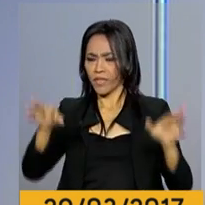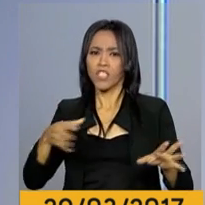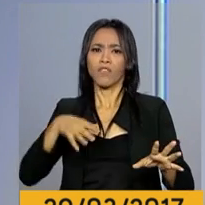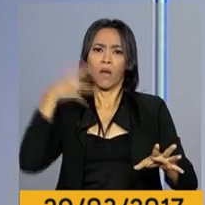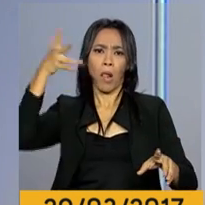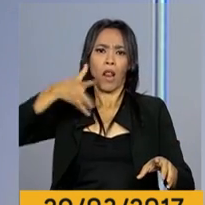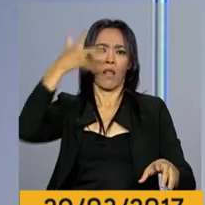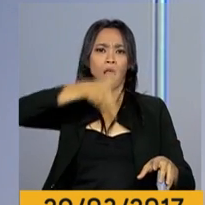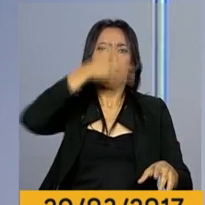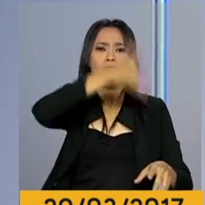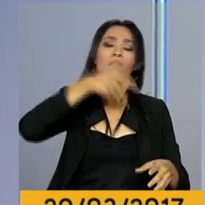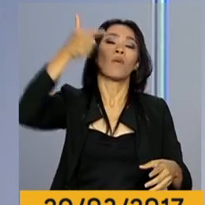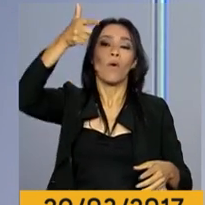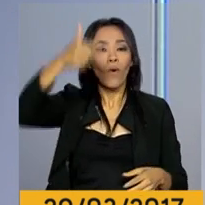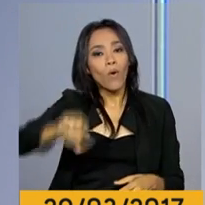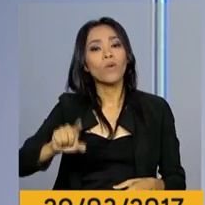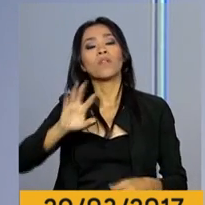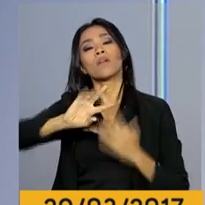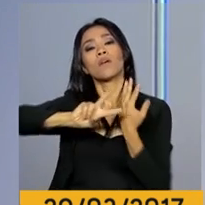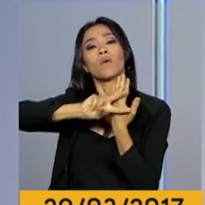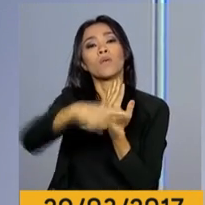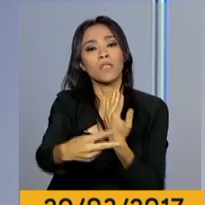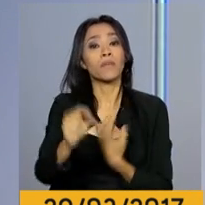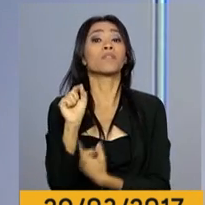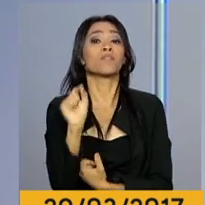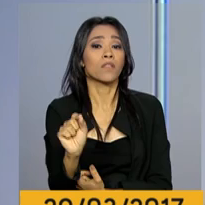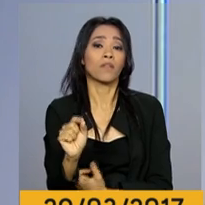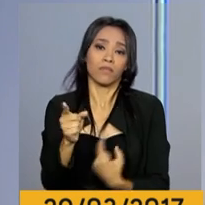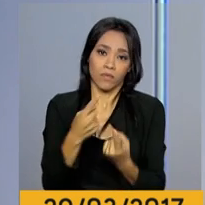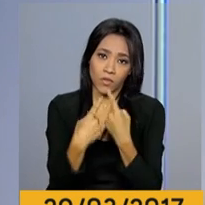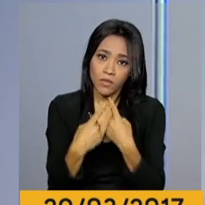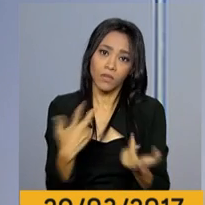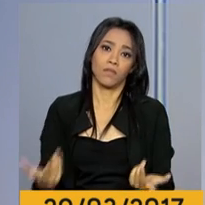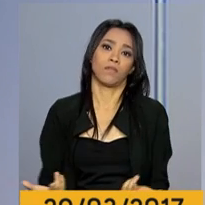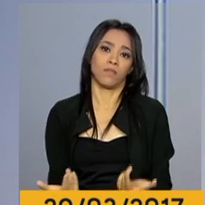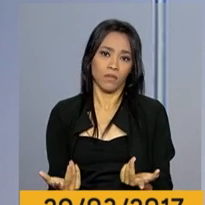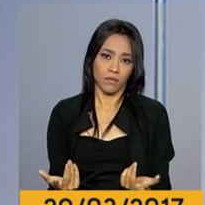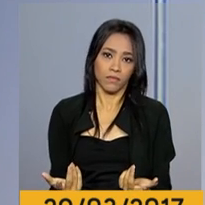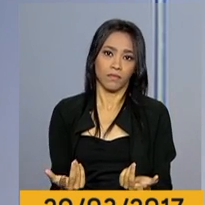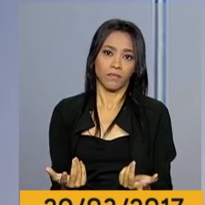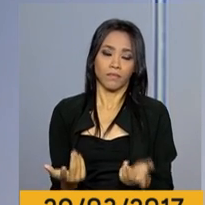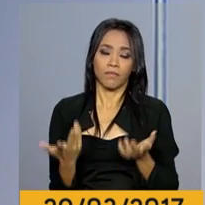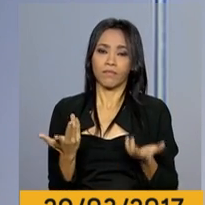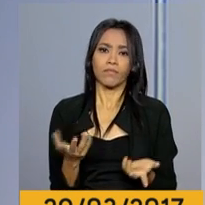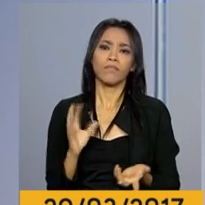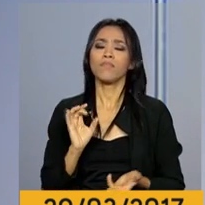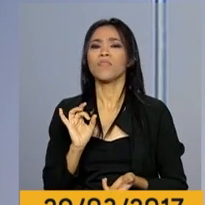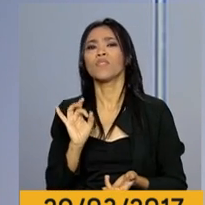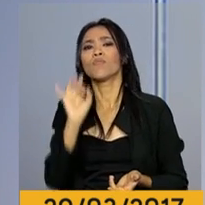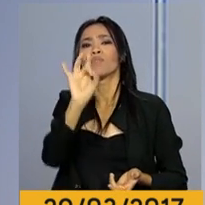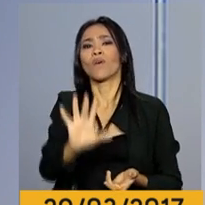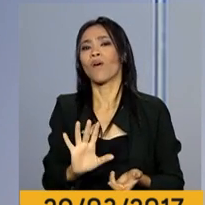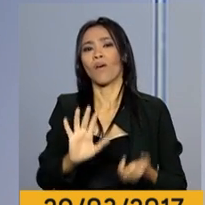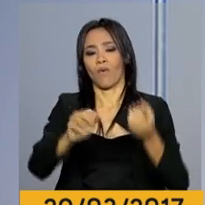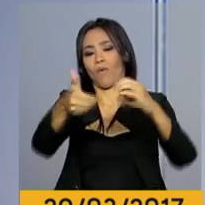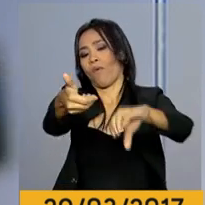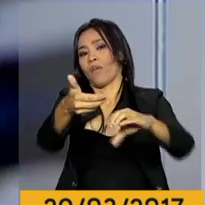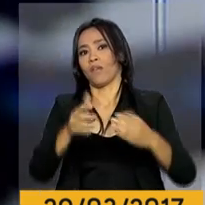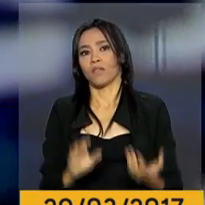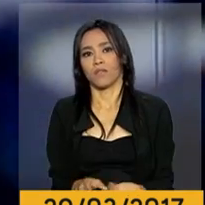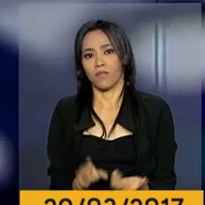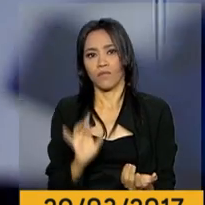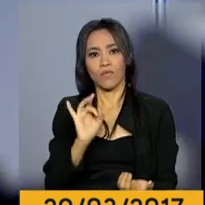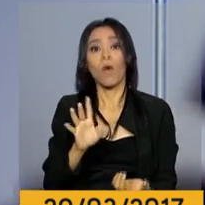que mais uma vez fruto do diálogo entre agora não apenas com o congresso nacional mas um